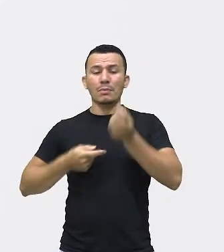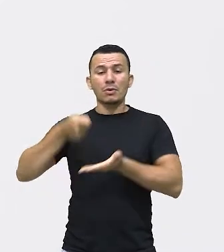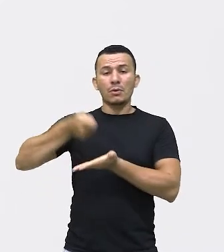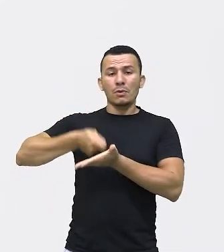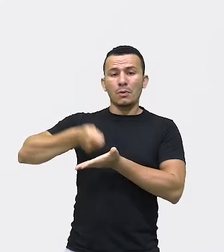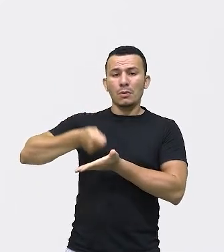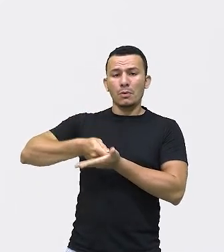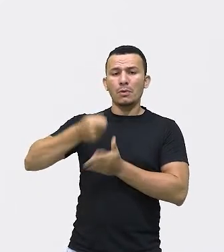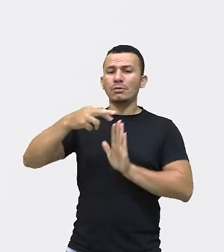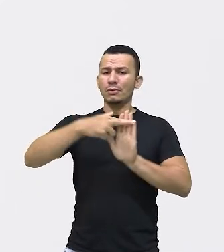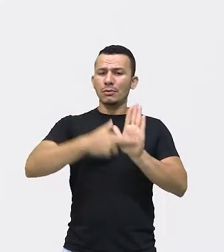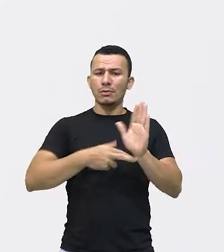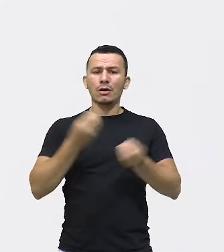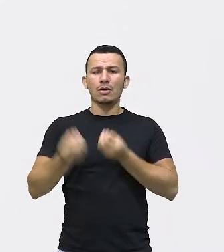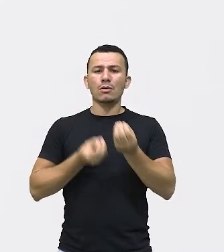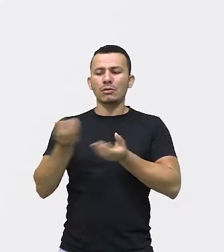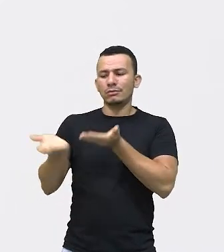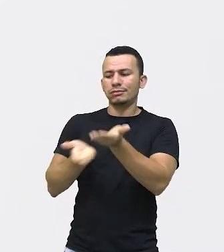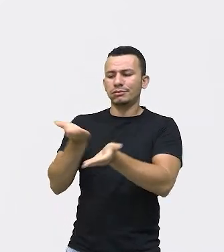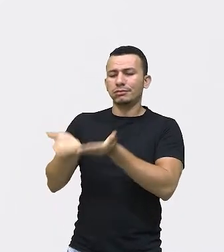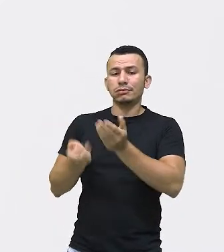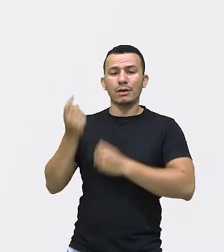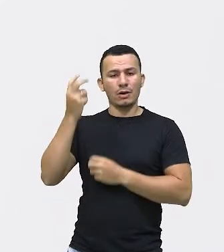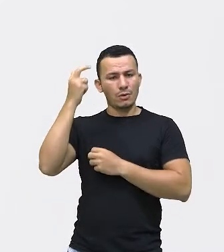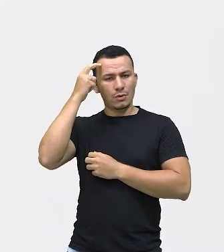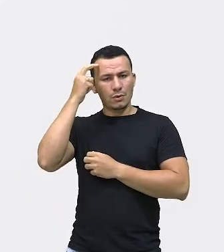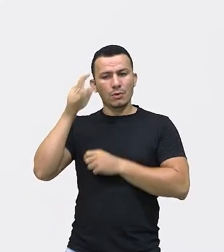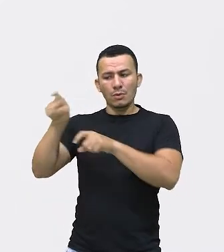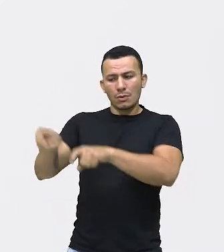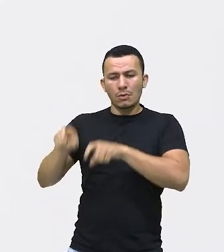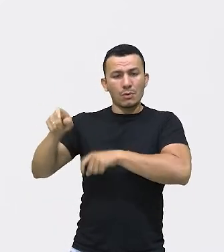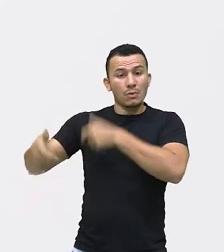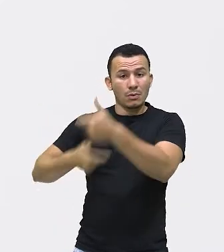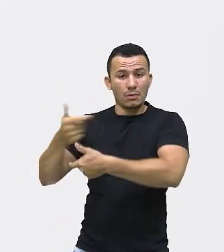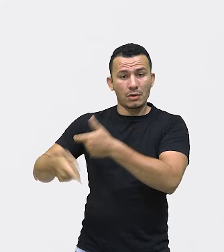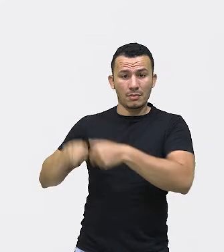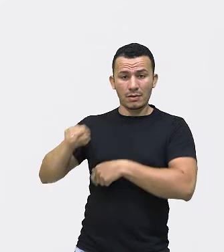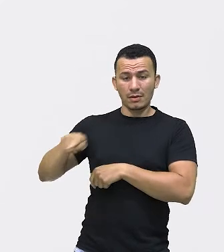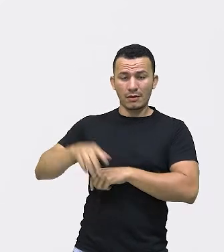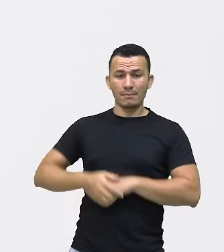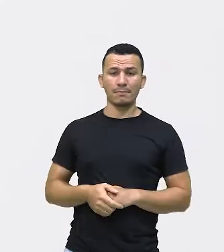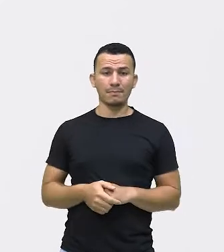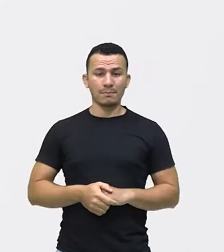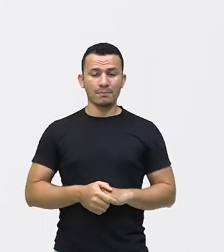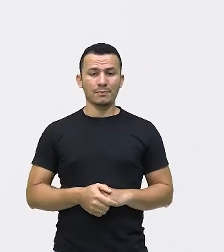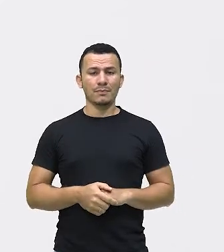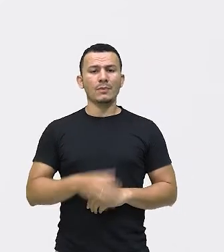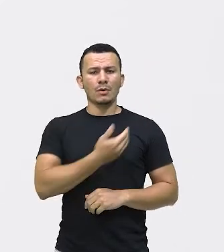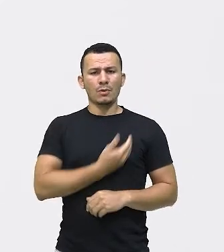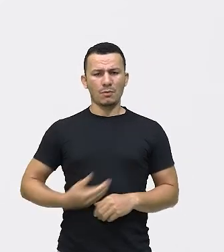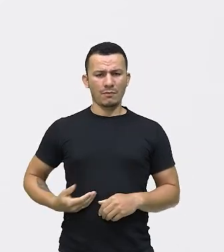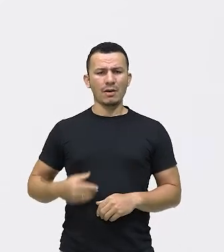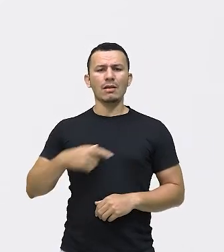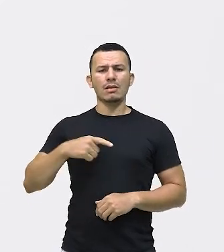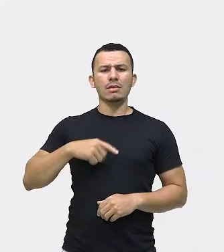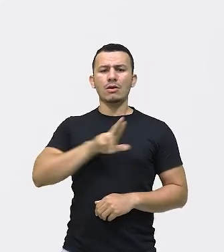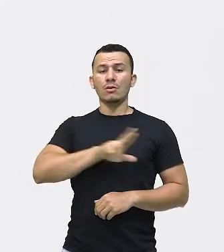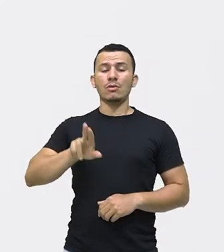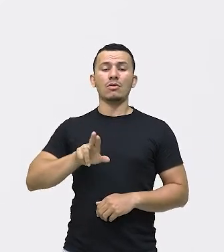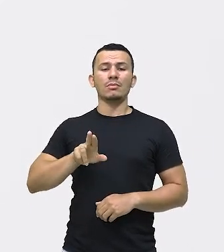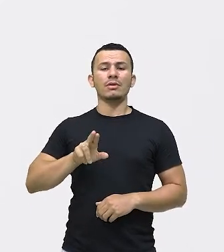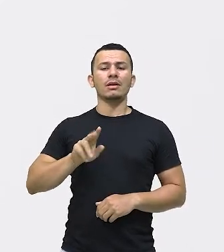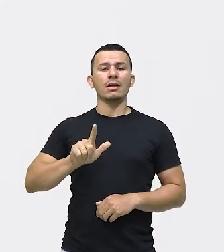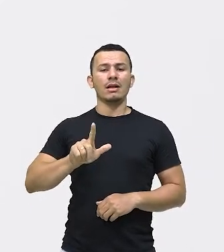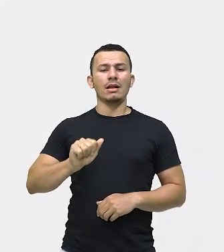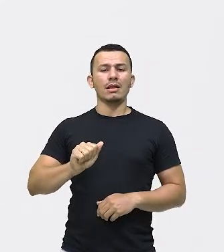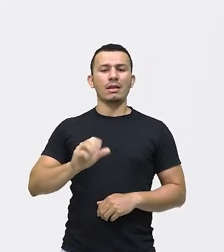sobre as atividades culturais da cidade. O governo estimulou o chamado laconismo, a